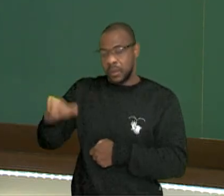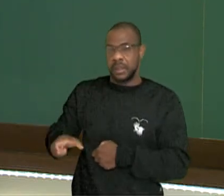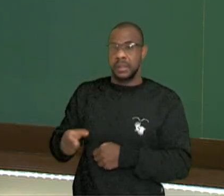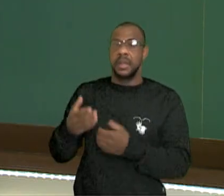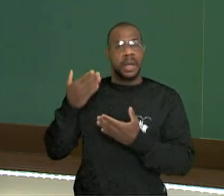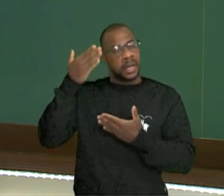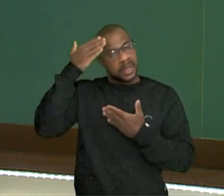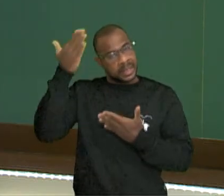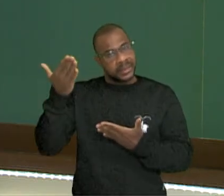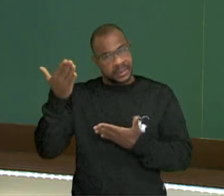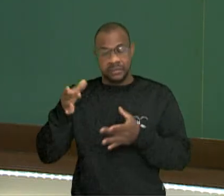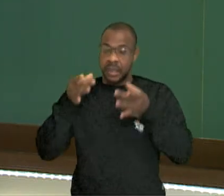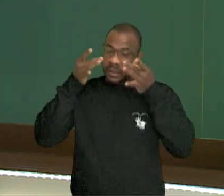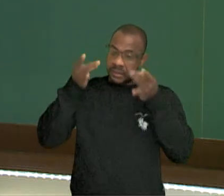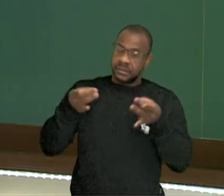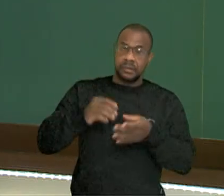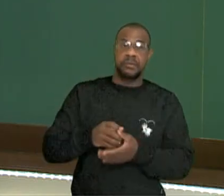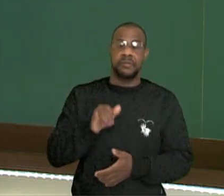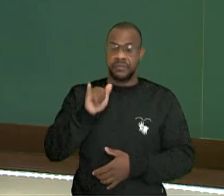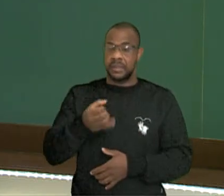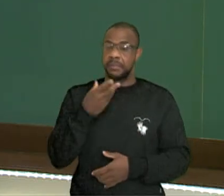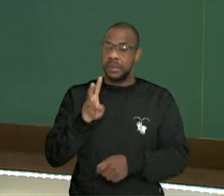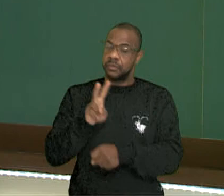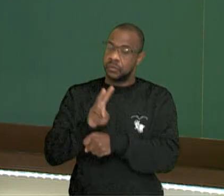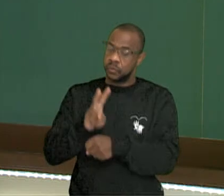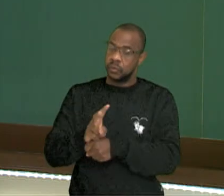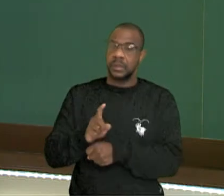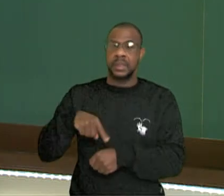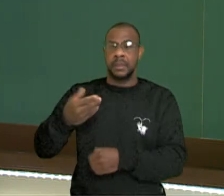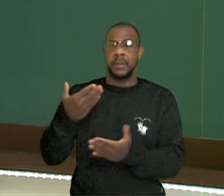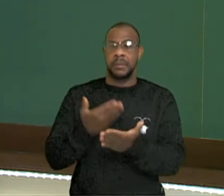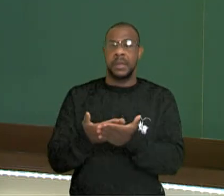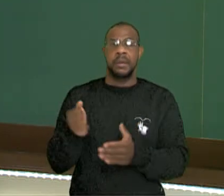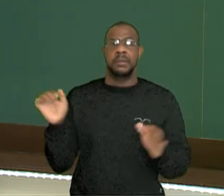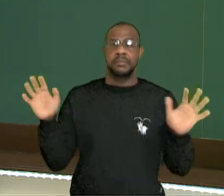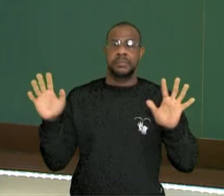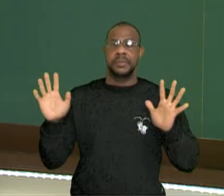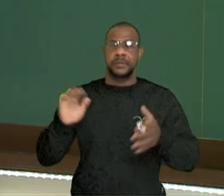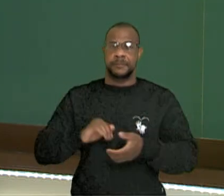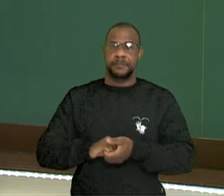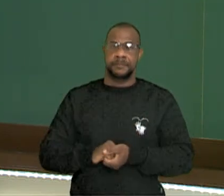a atenção nesse nosso bate-papo. Fiquem bem, se cuidem e até a próxima. Tchau, tchau.